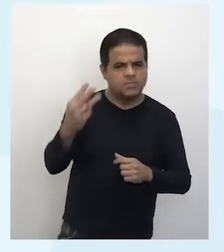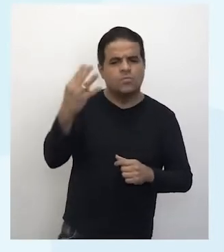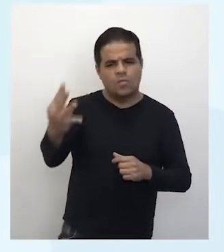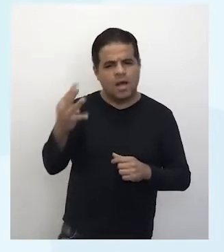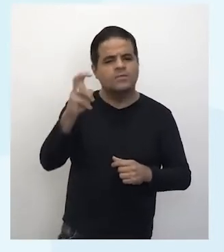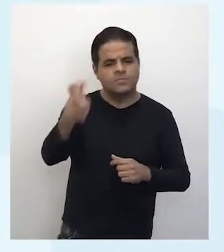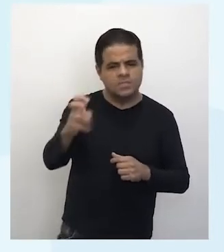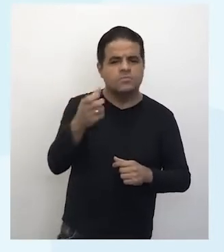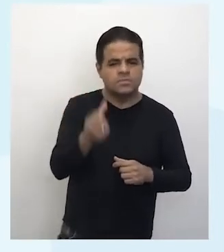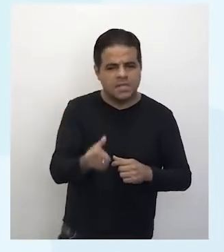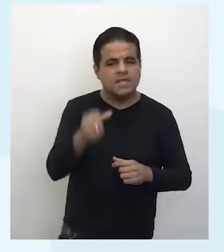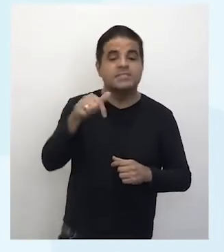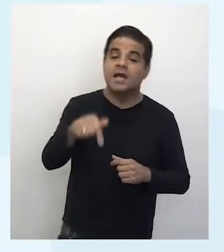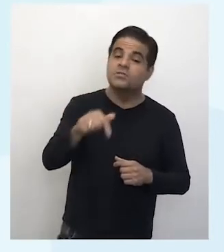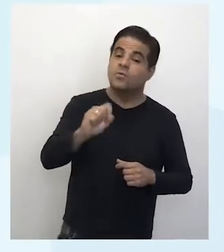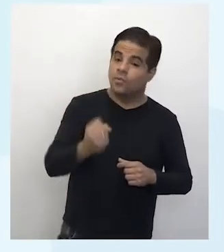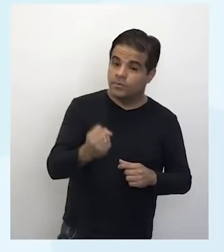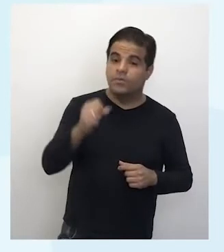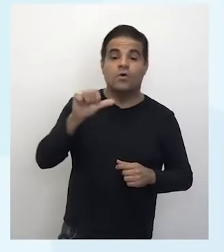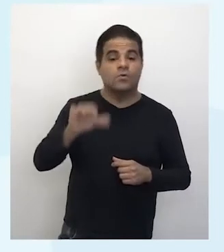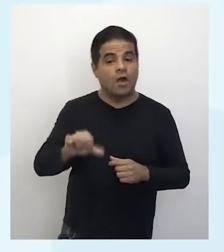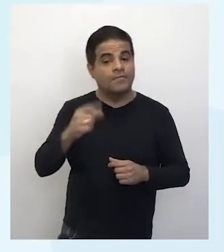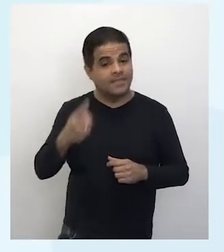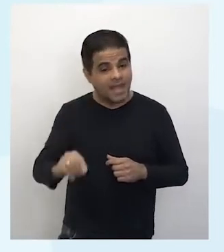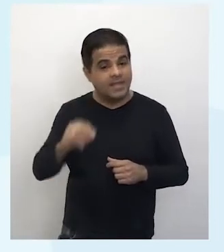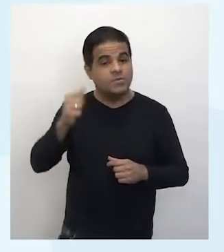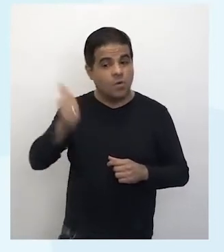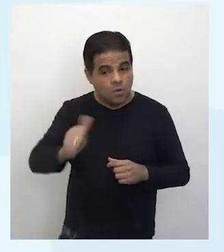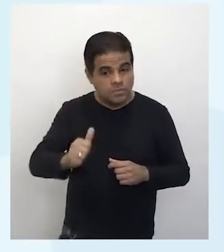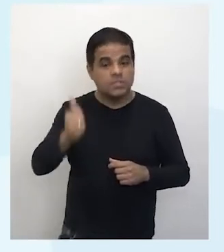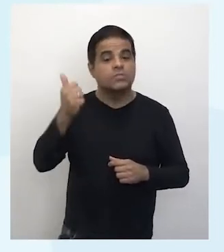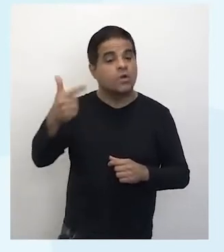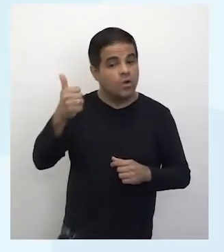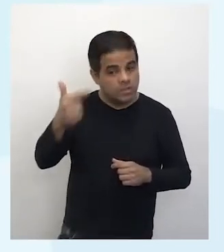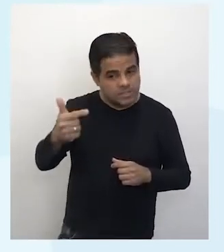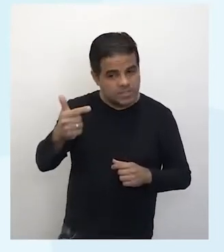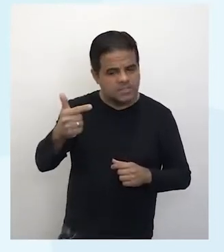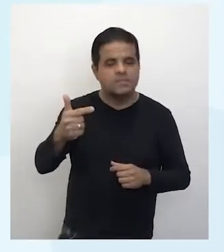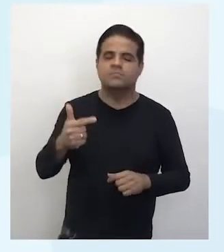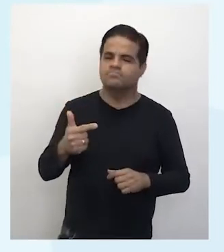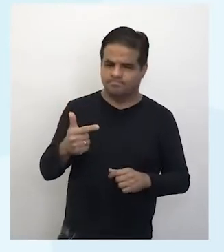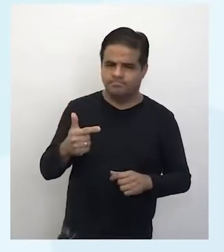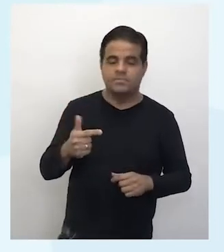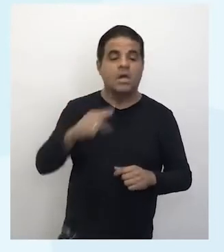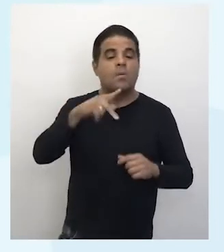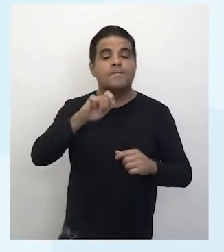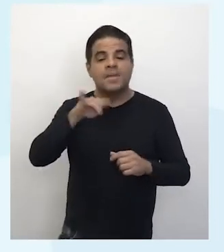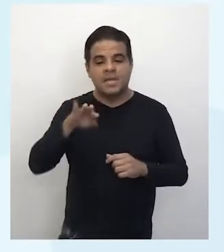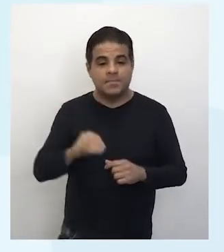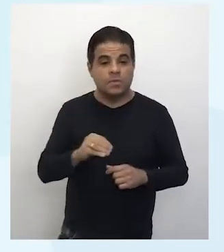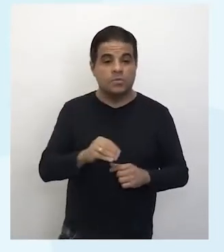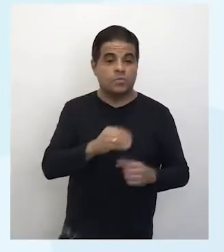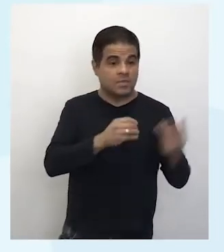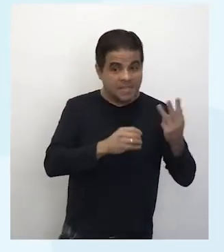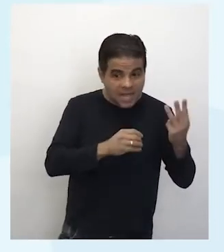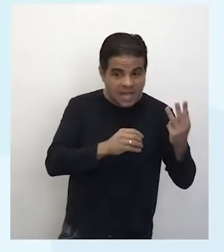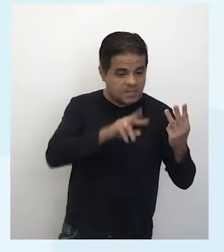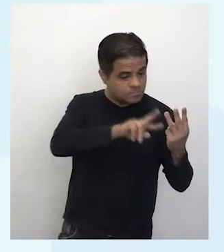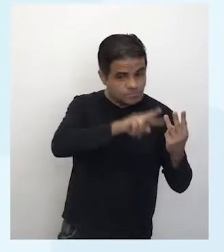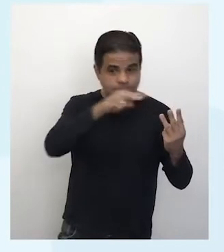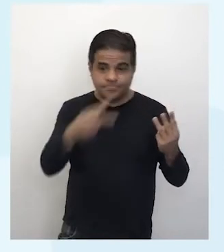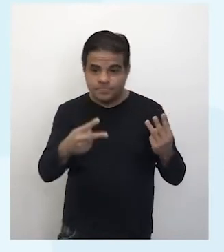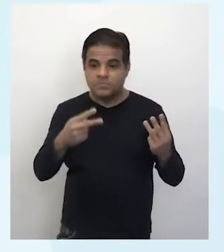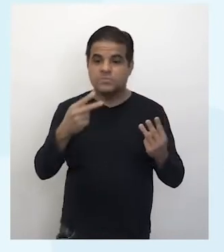três quatro cinco seis sete oito nove dez onze doze então o perímetro que era três virou